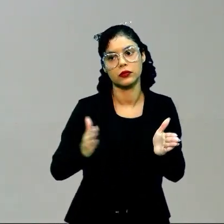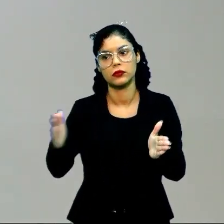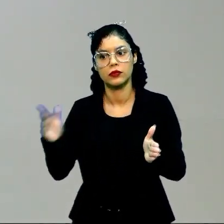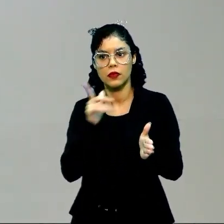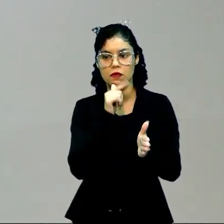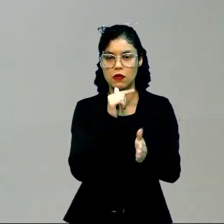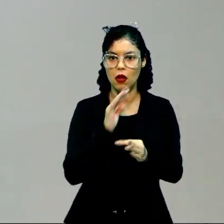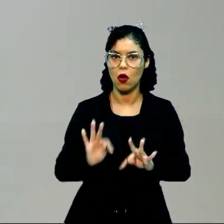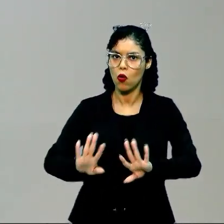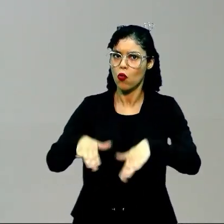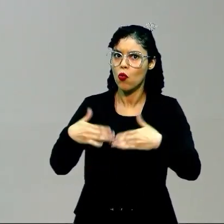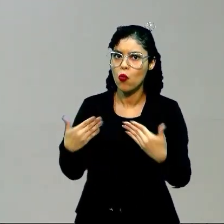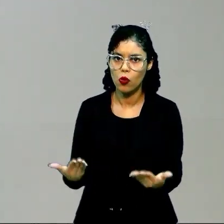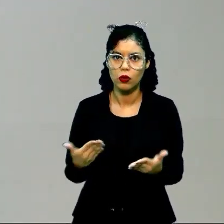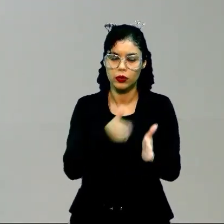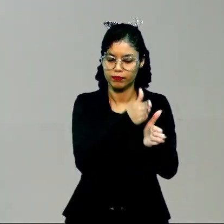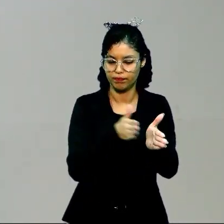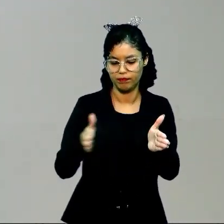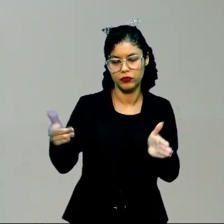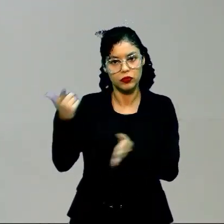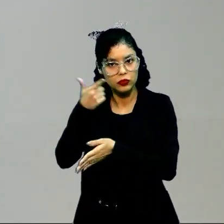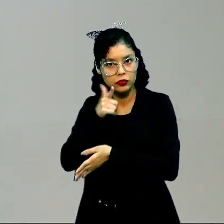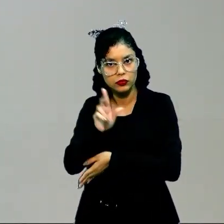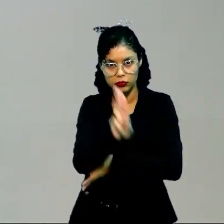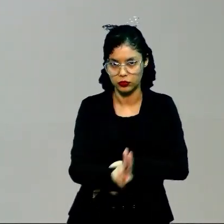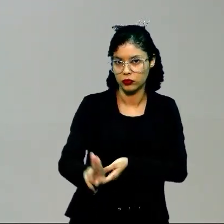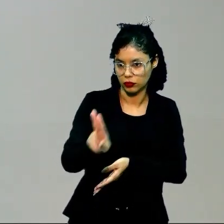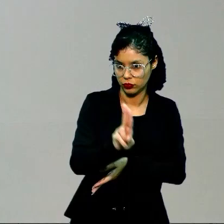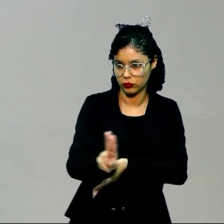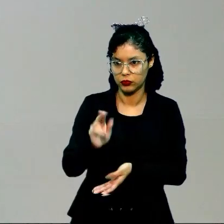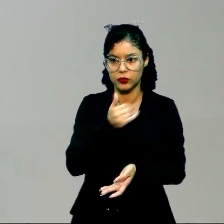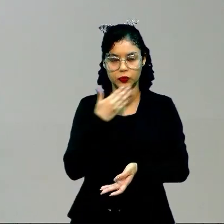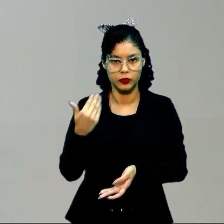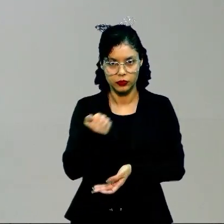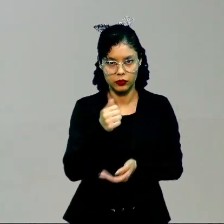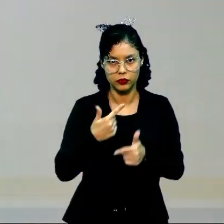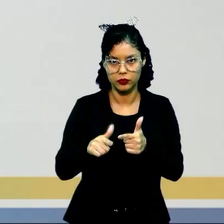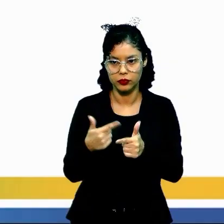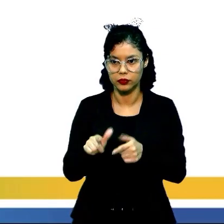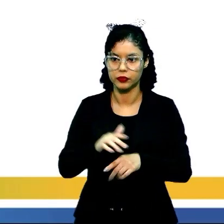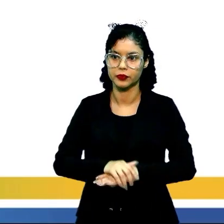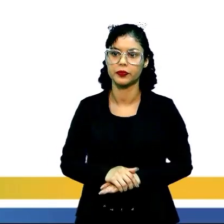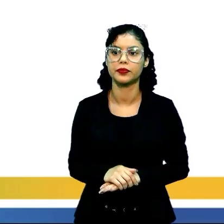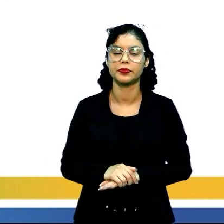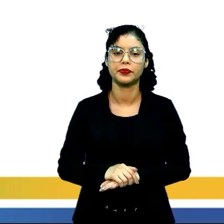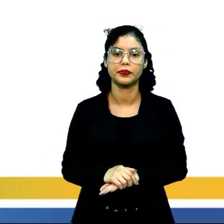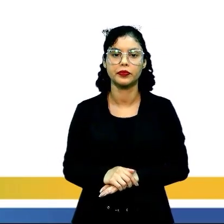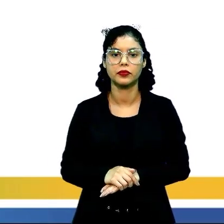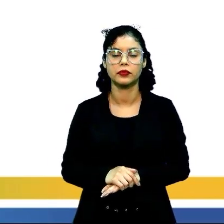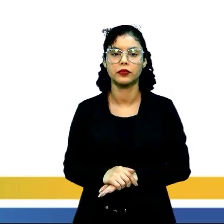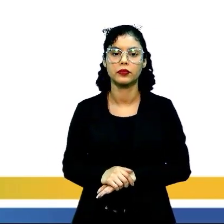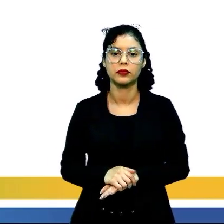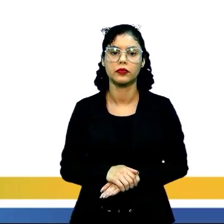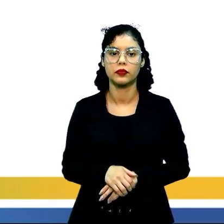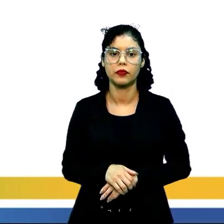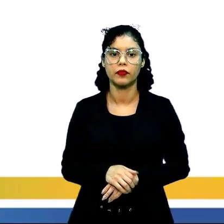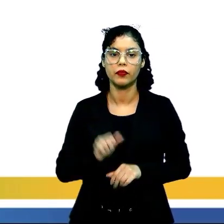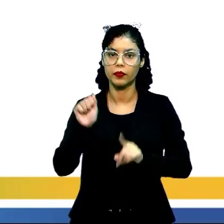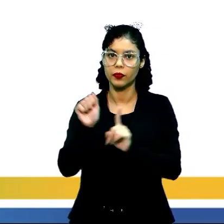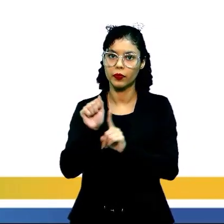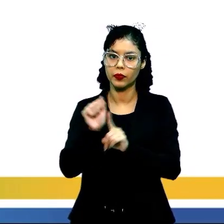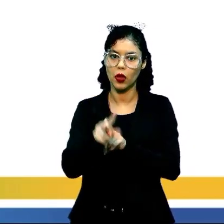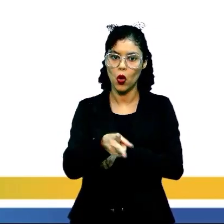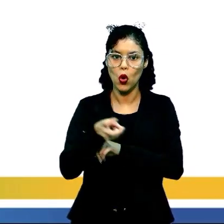água, qual daquelas etapas eu consigo utilizar para solucionar esse problema? Então, vamos lá. Filtração, letra